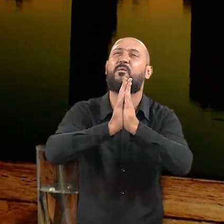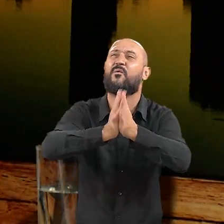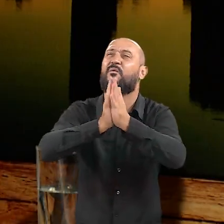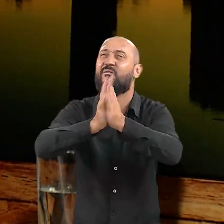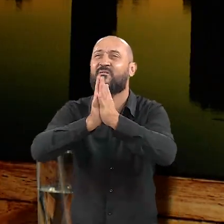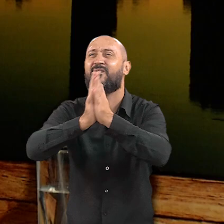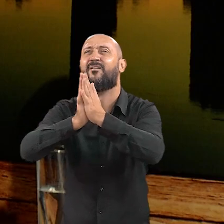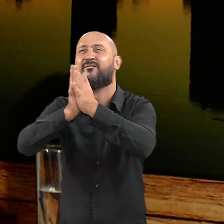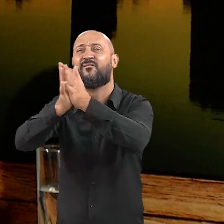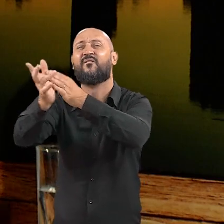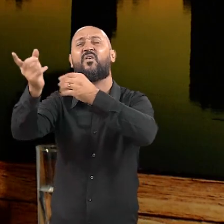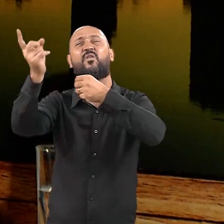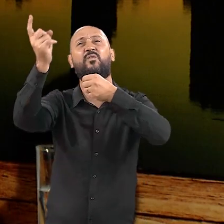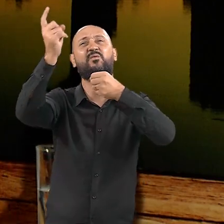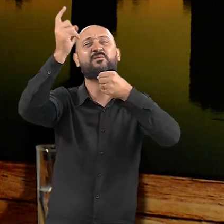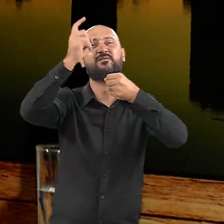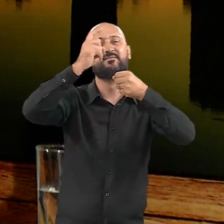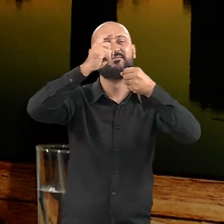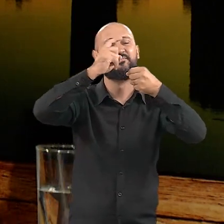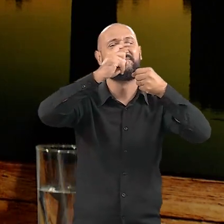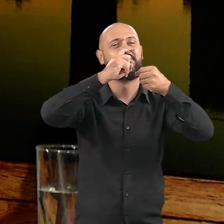Retorne, por